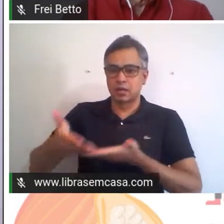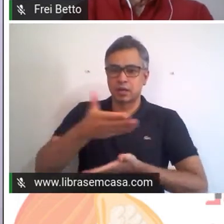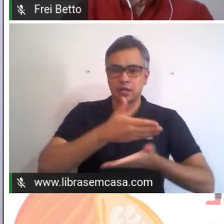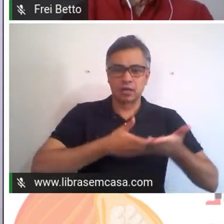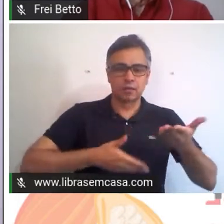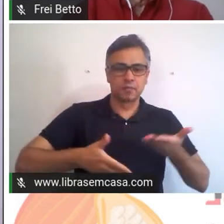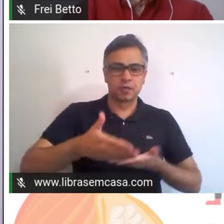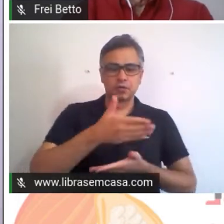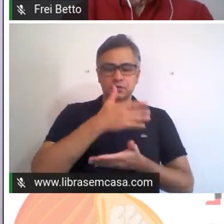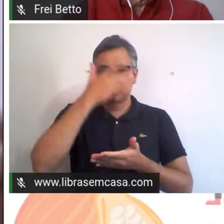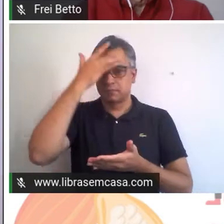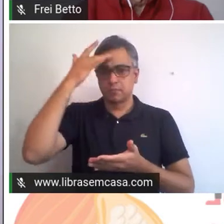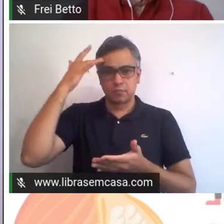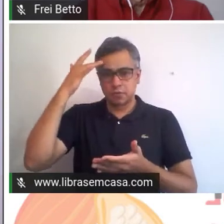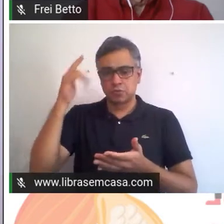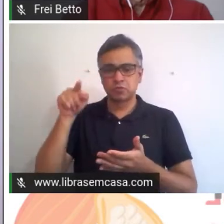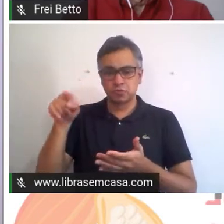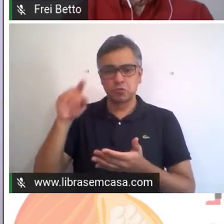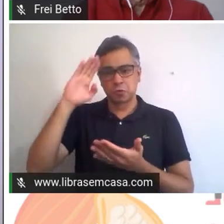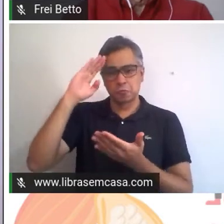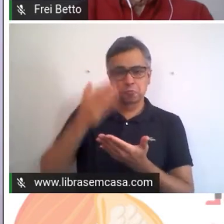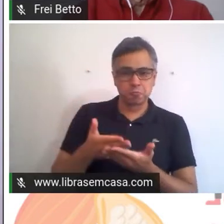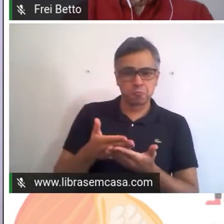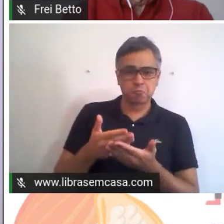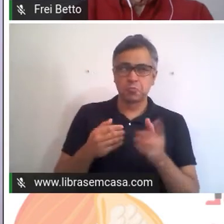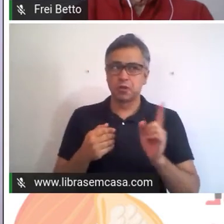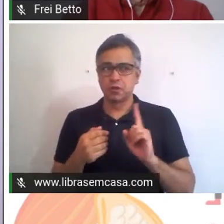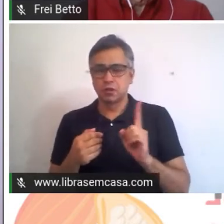ou não, que creem ou não creem,